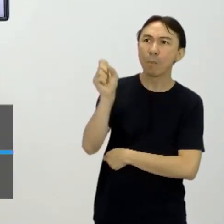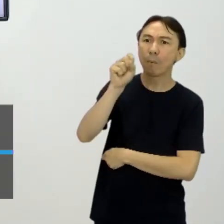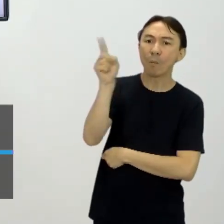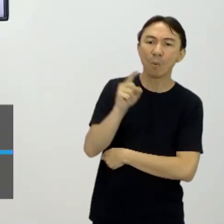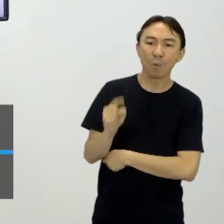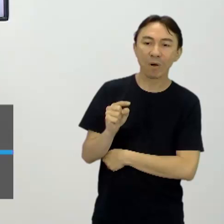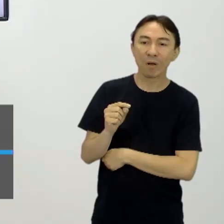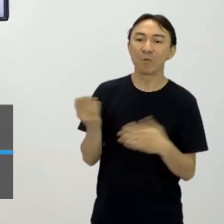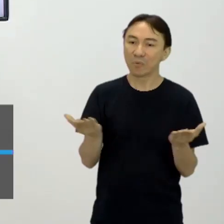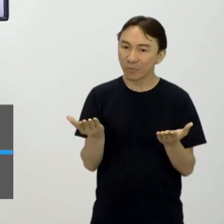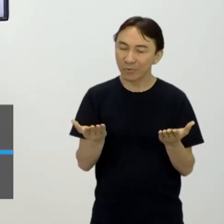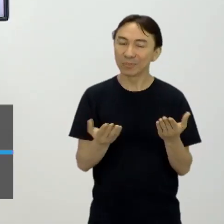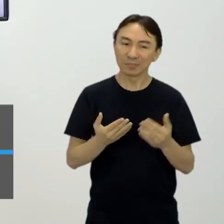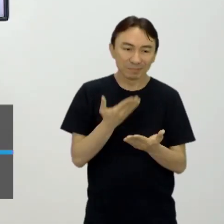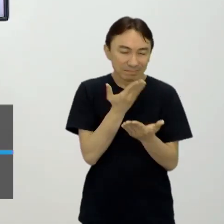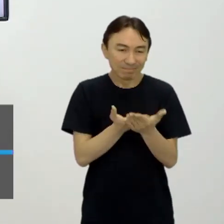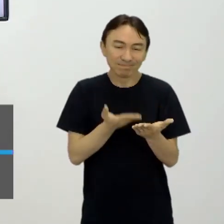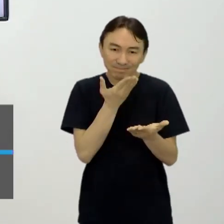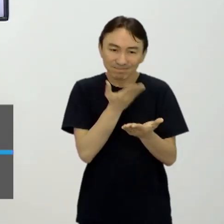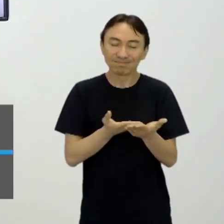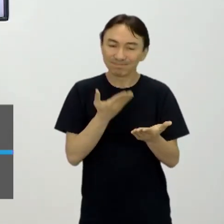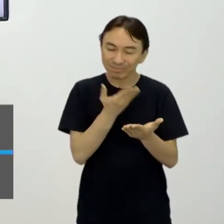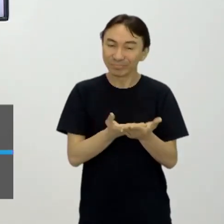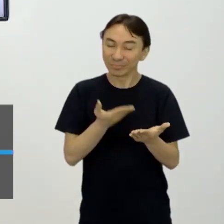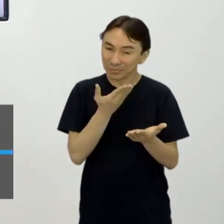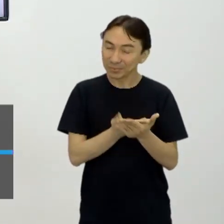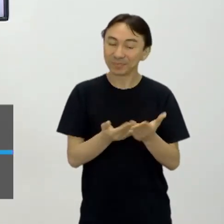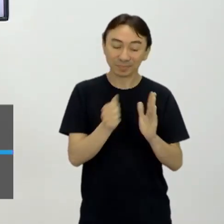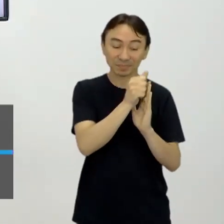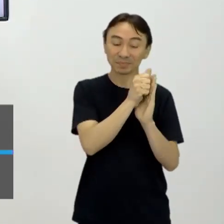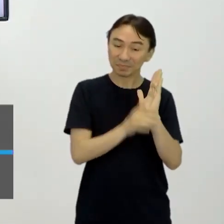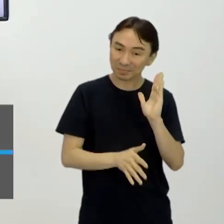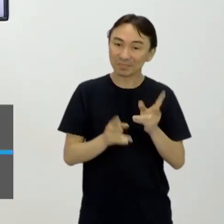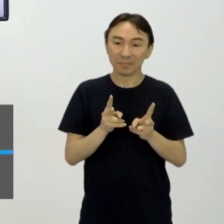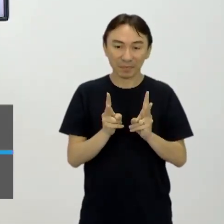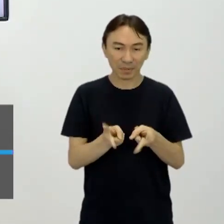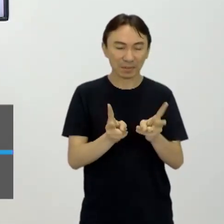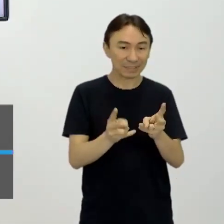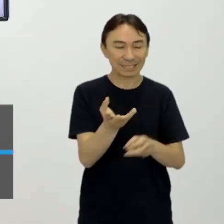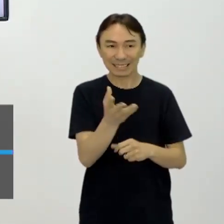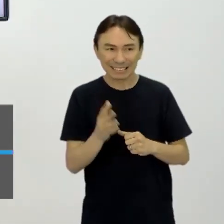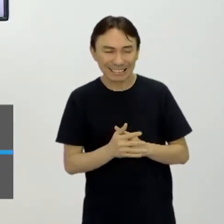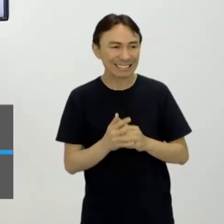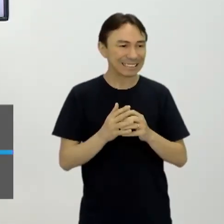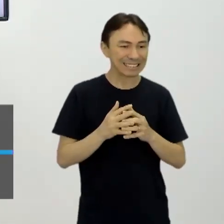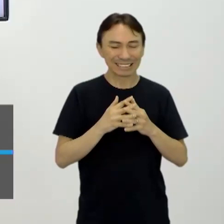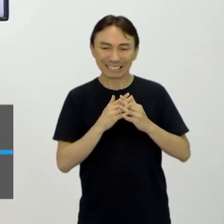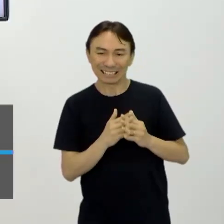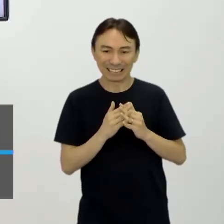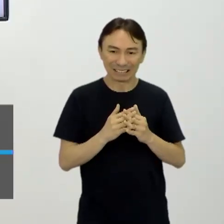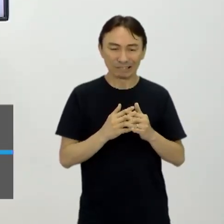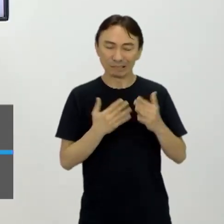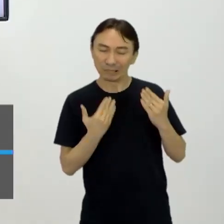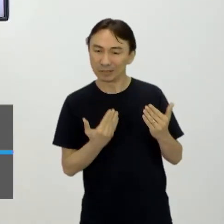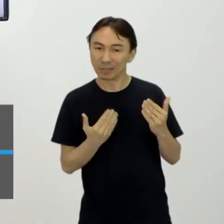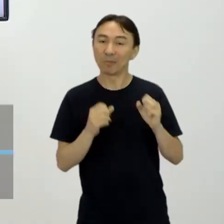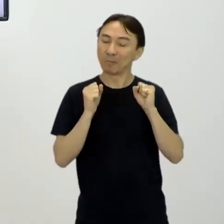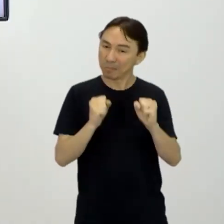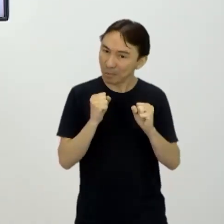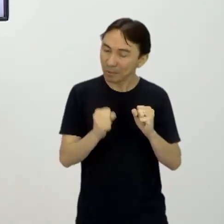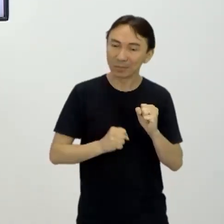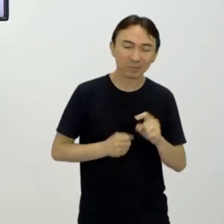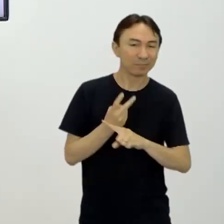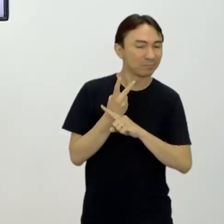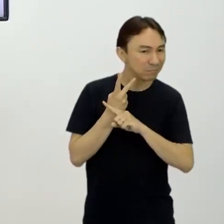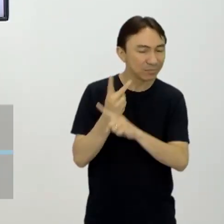aí nessa sequência de atividades. Aí não esqueça, né? Se tiver alguma duvidazinha, não tem problema, pode procurar a gente lá no Instagram, no